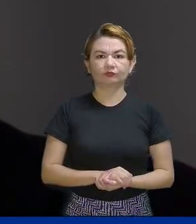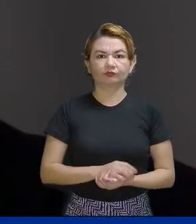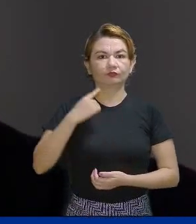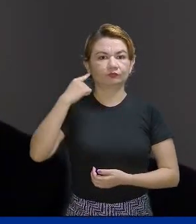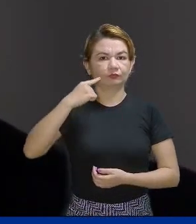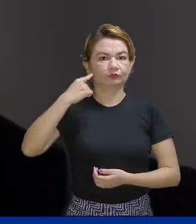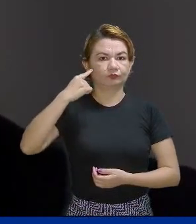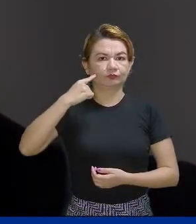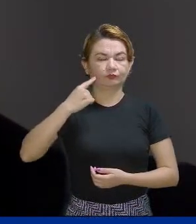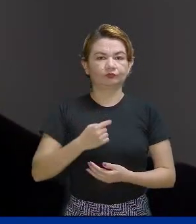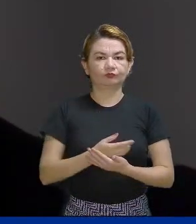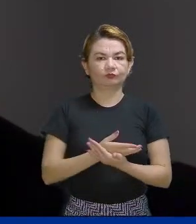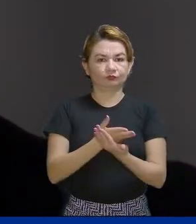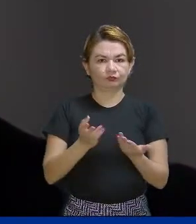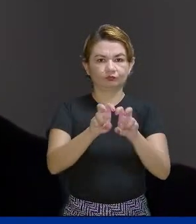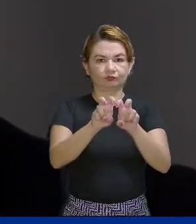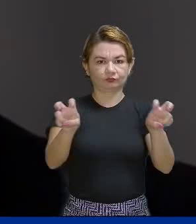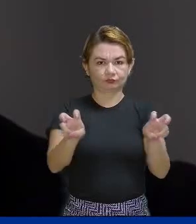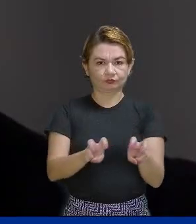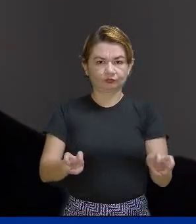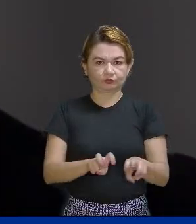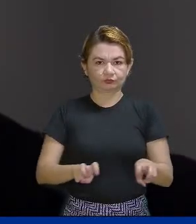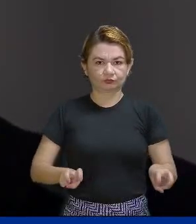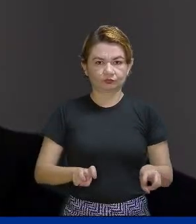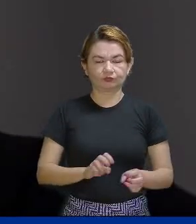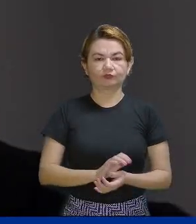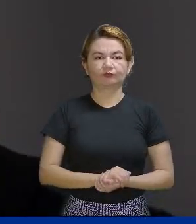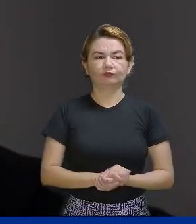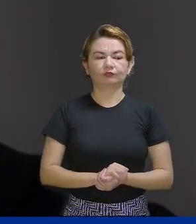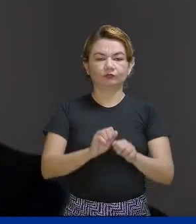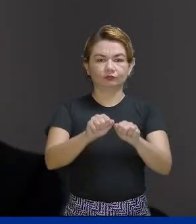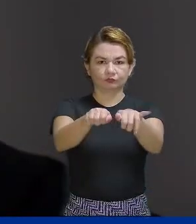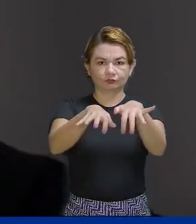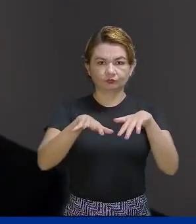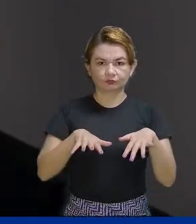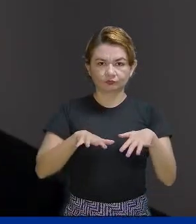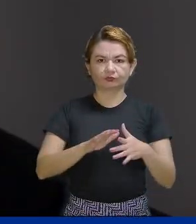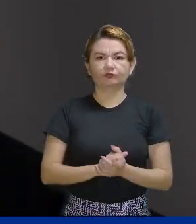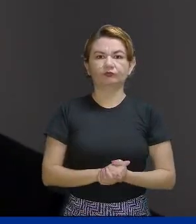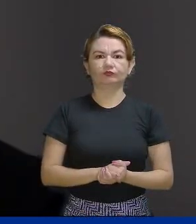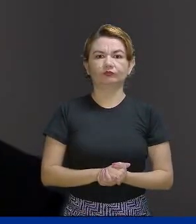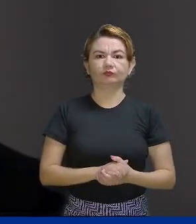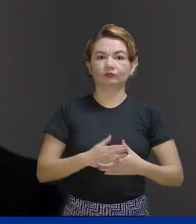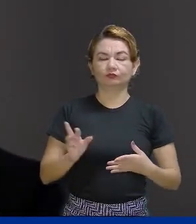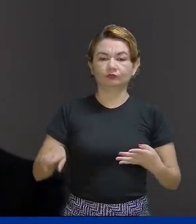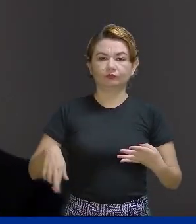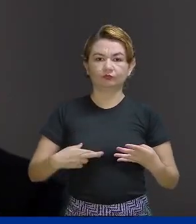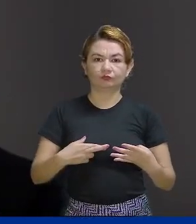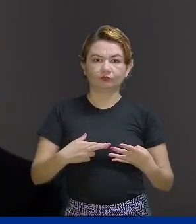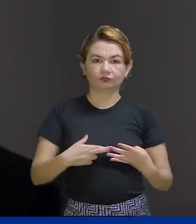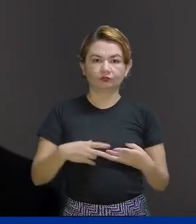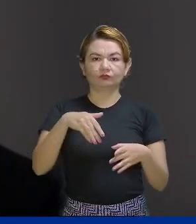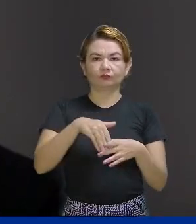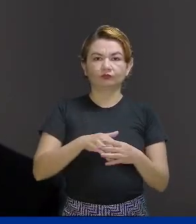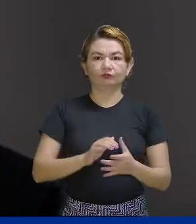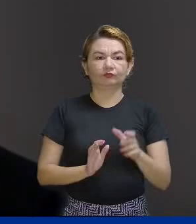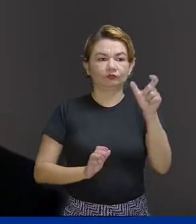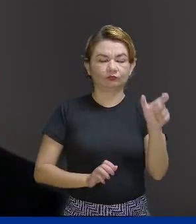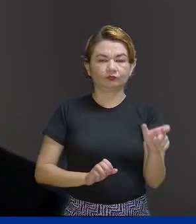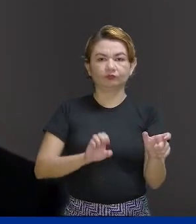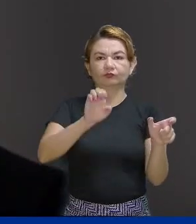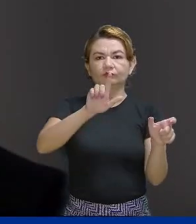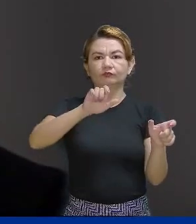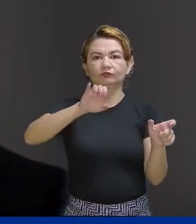Rivaldo Valente. Ele é branco, de cabelos parcialmente grisalhos, curtos, coxias laterais, usa óculos de armação escura, tem nariz afilado,